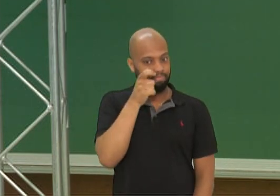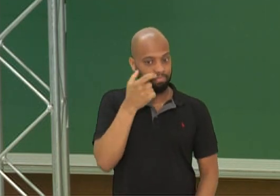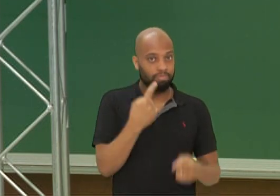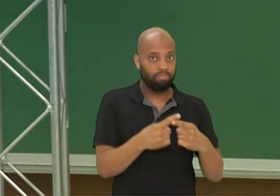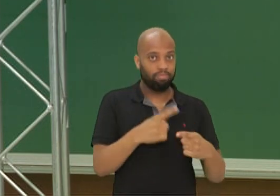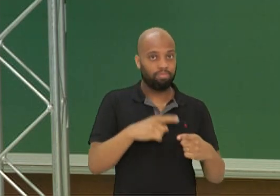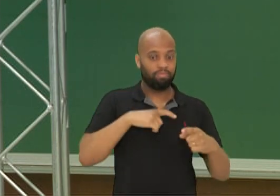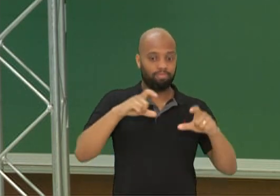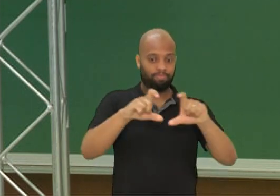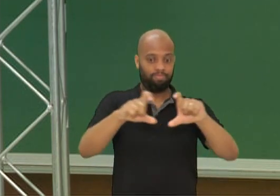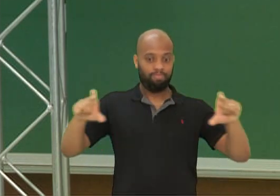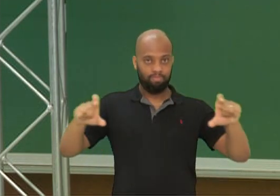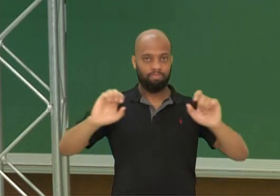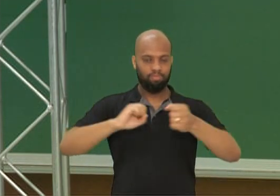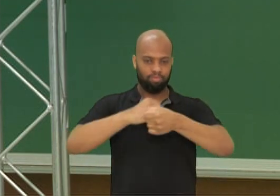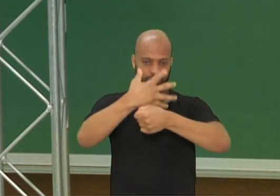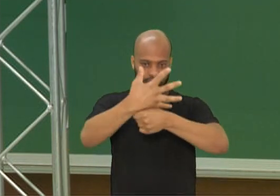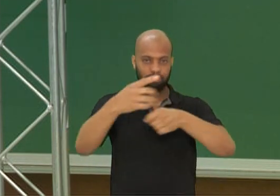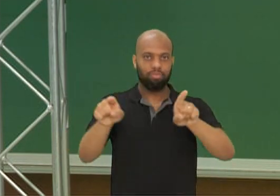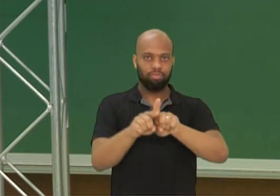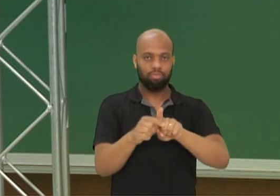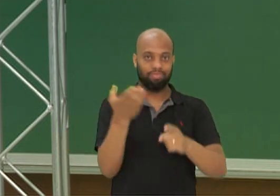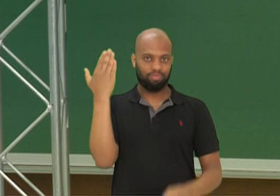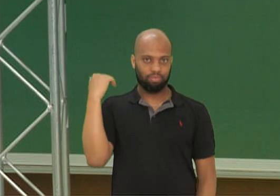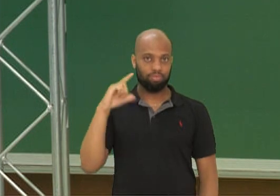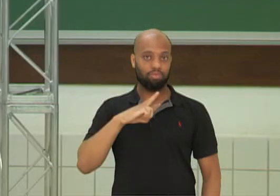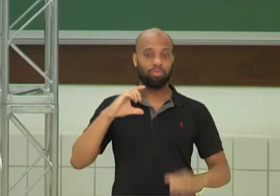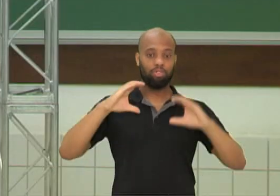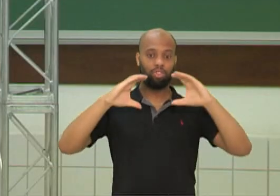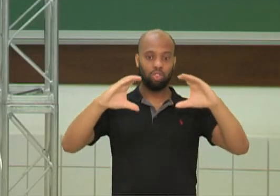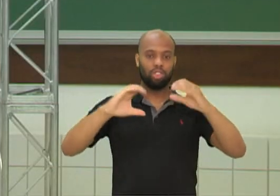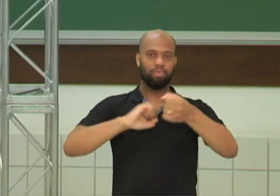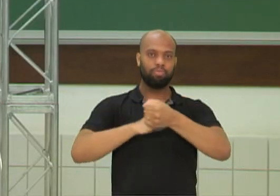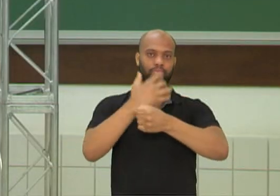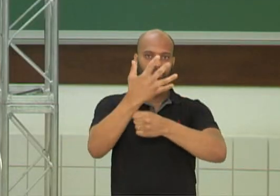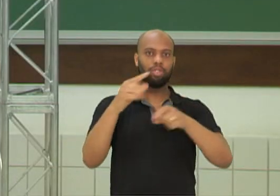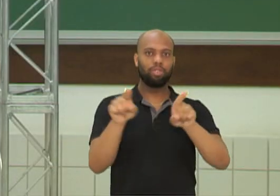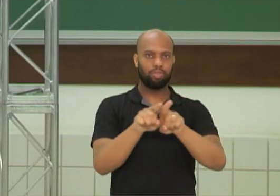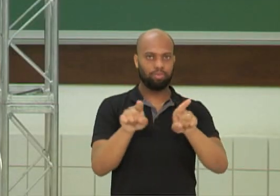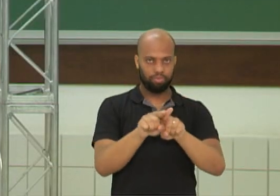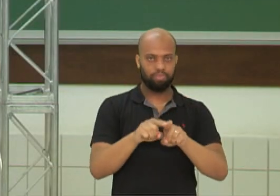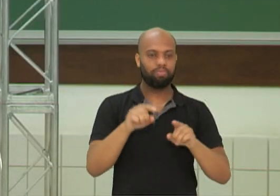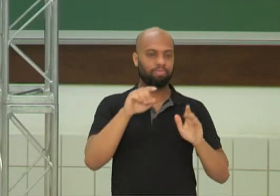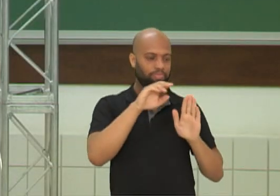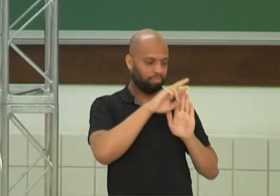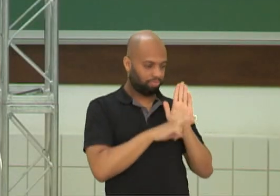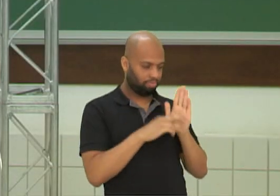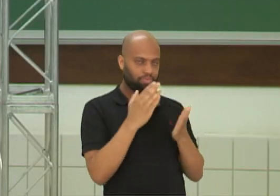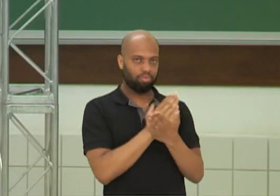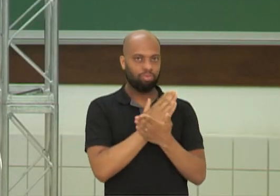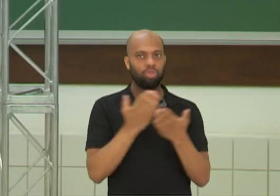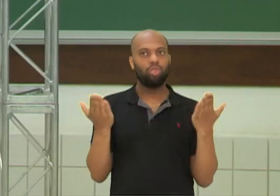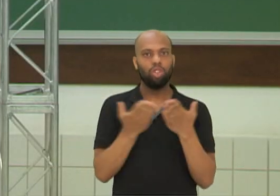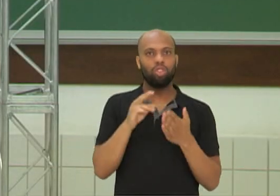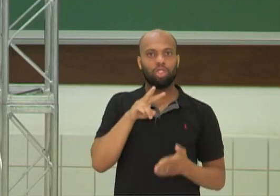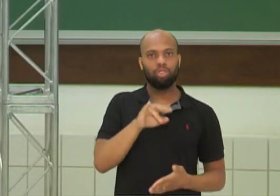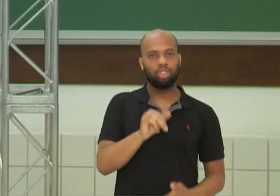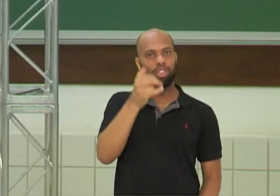equação exponencial em duas aulas, e na aula anterior nós falamos de função exponencial e de algumas propriedades que nós vamos repetir